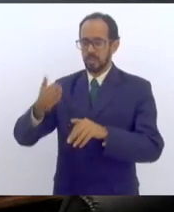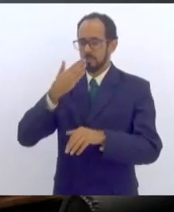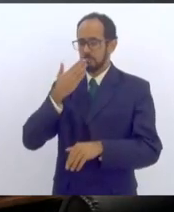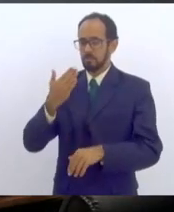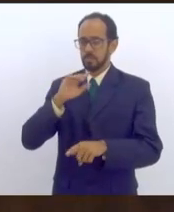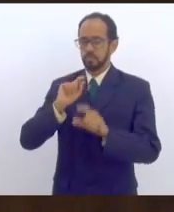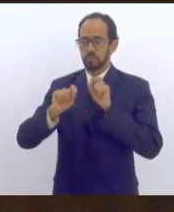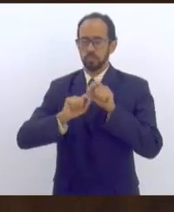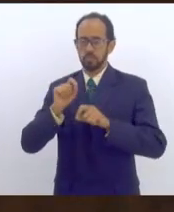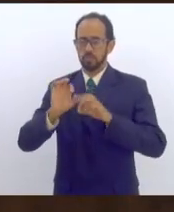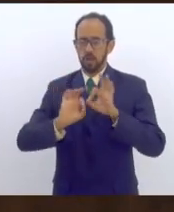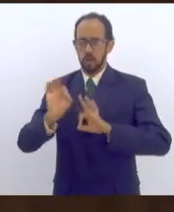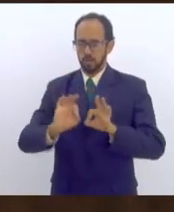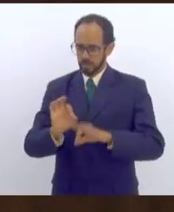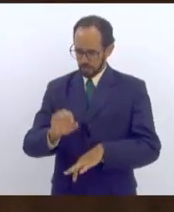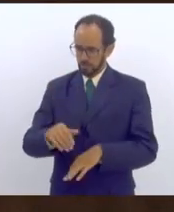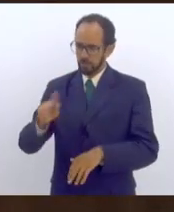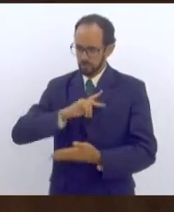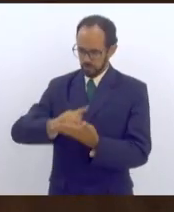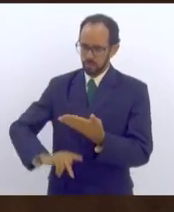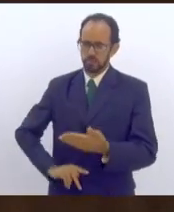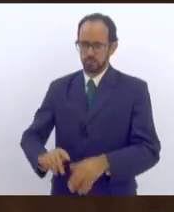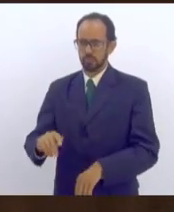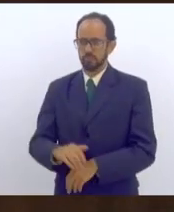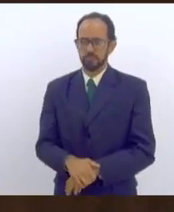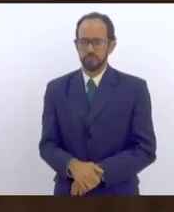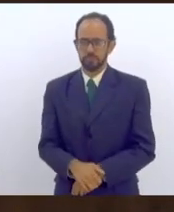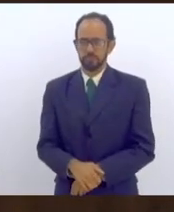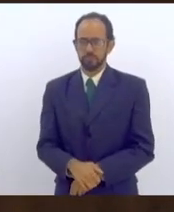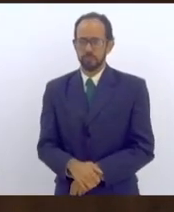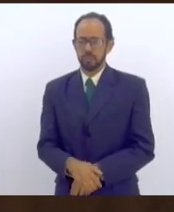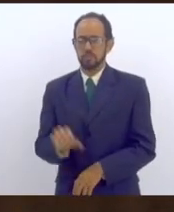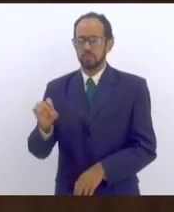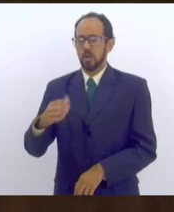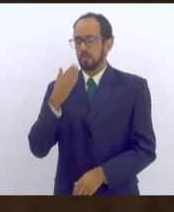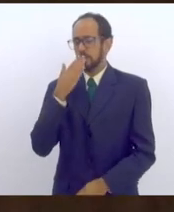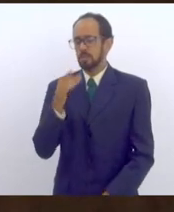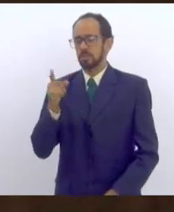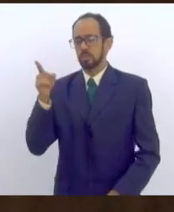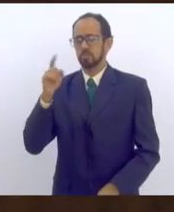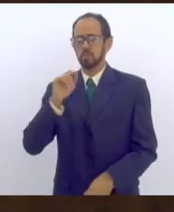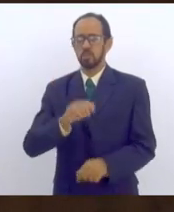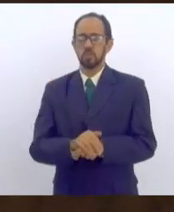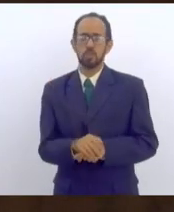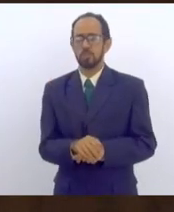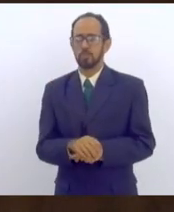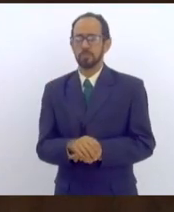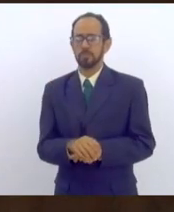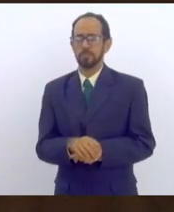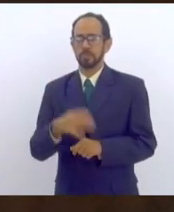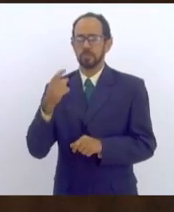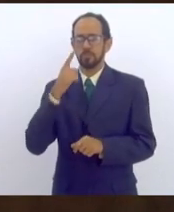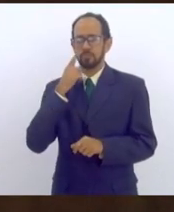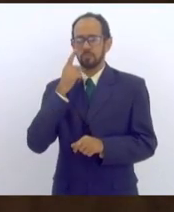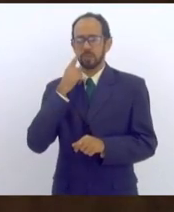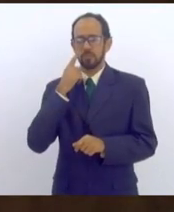uma questão de ordem, senhor presidente. É só para solicitar a Vossa Excelência verificar a possibilidade